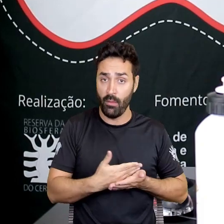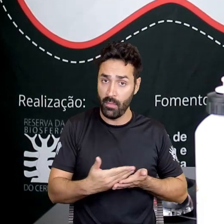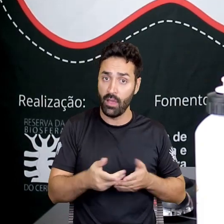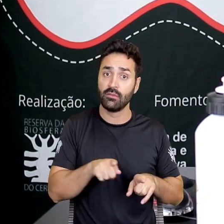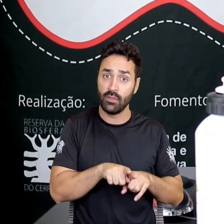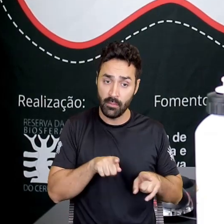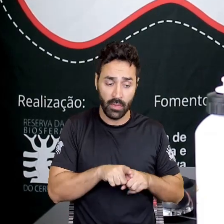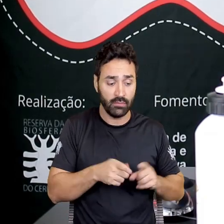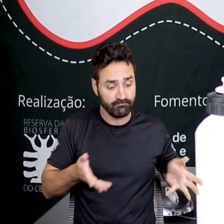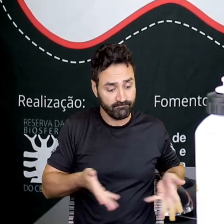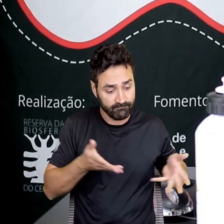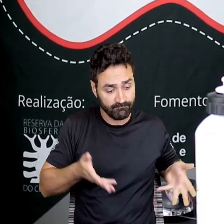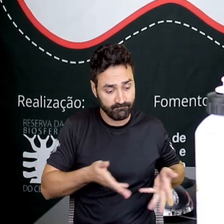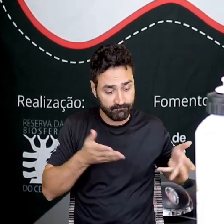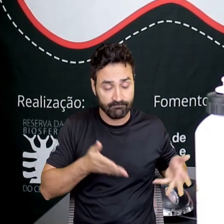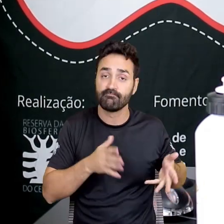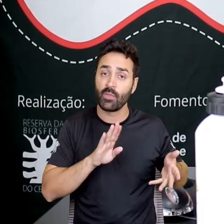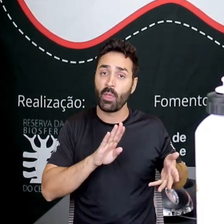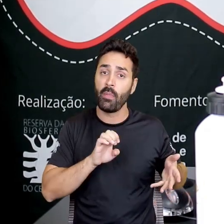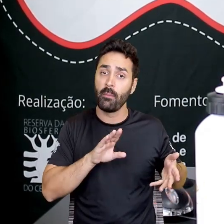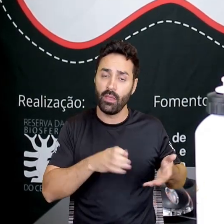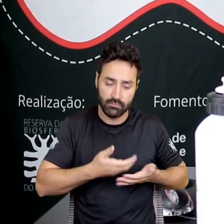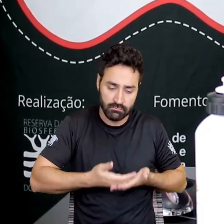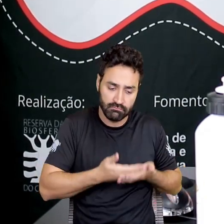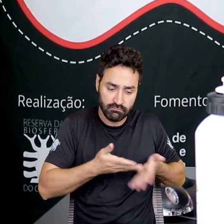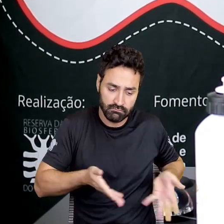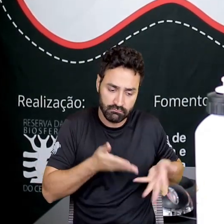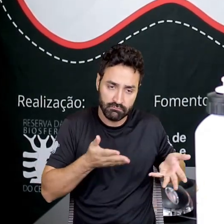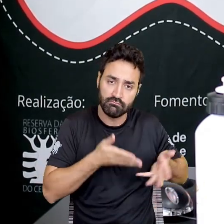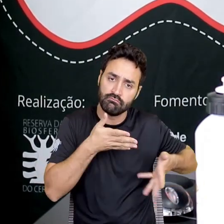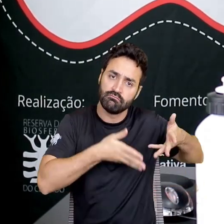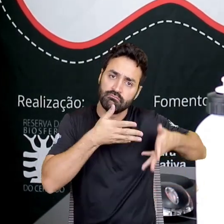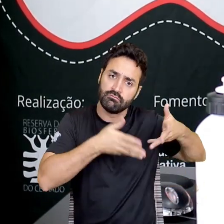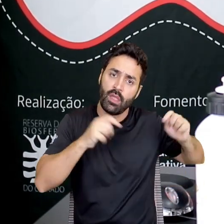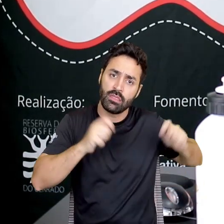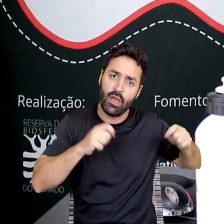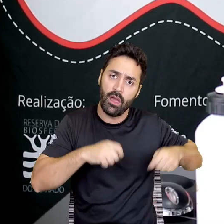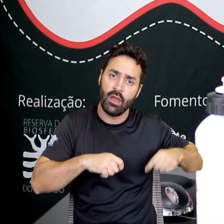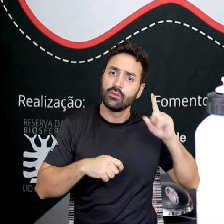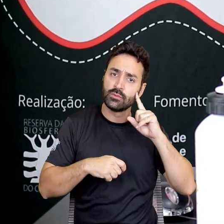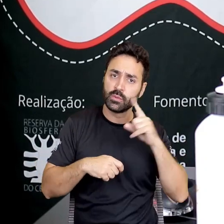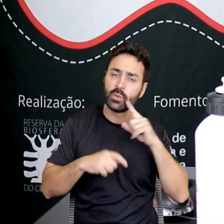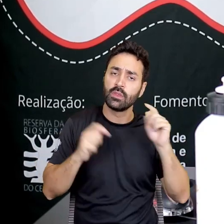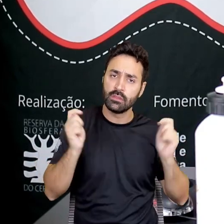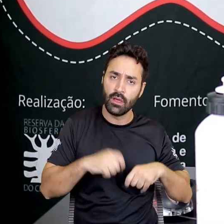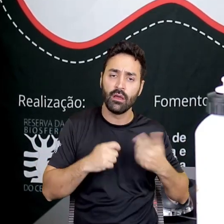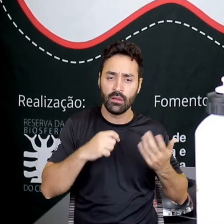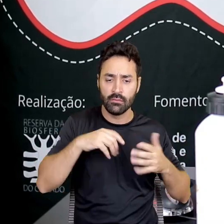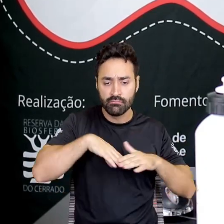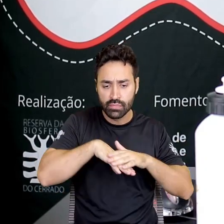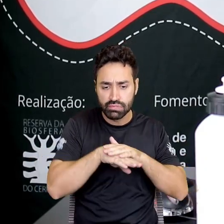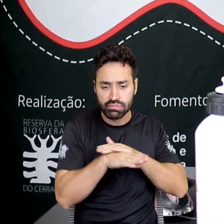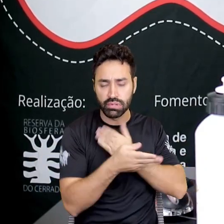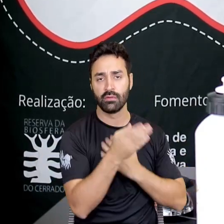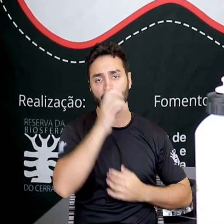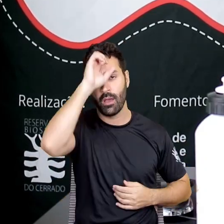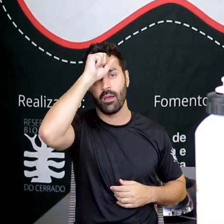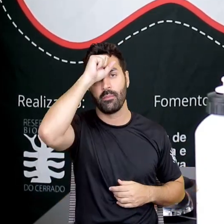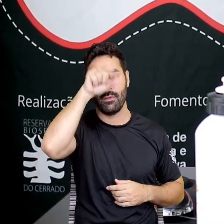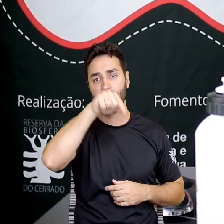esse estímulo desde bebê. As crianças surdas, elas vão se familiarizando com os sinais também.